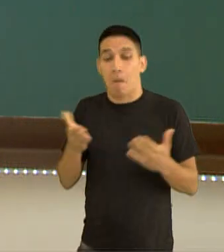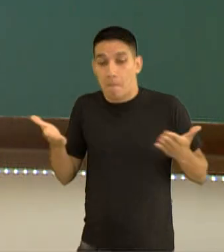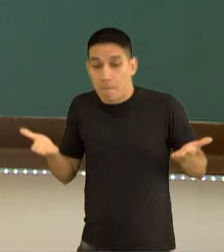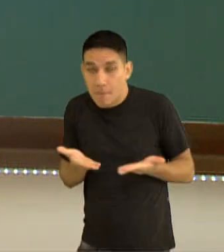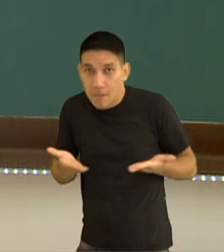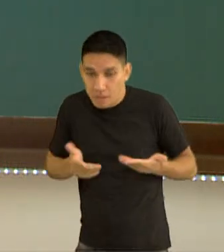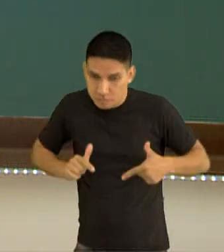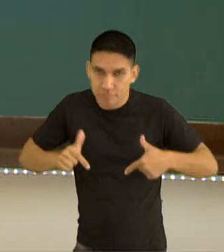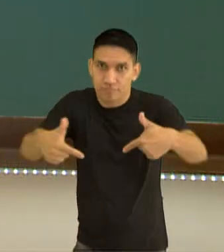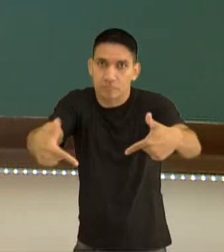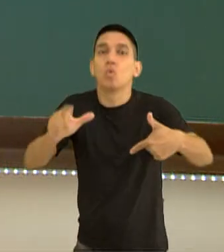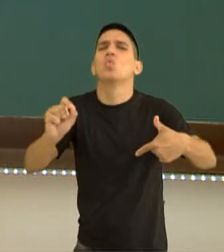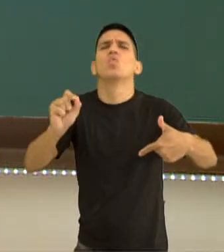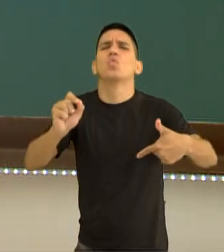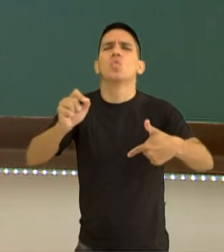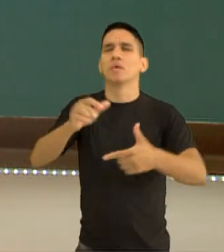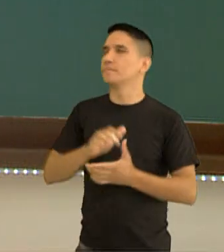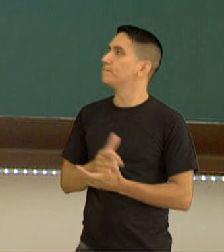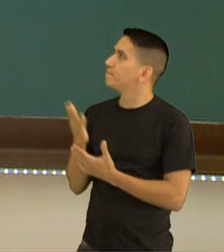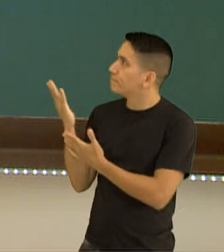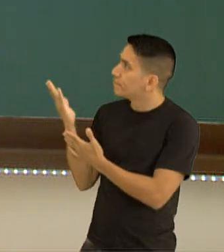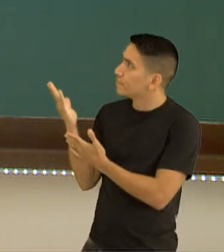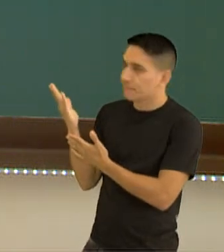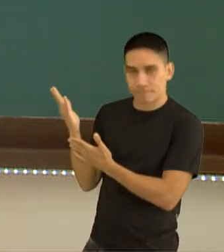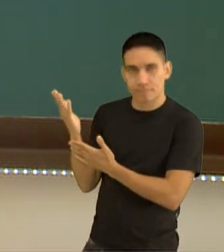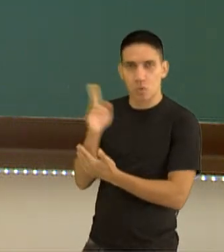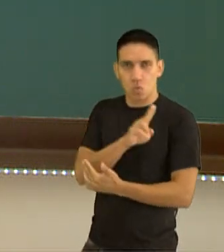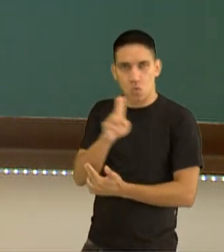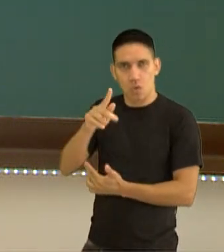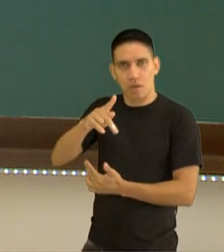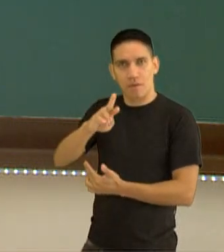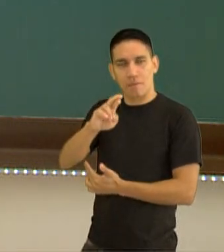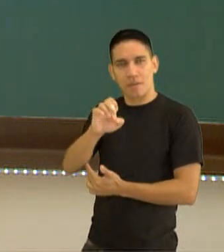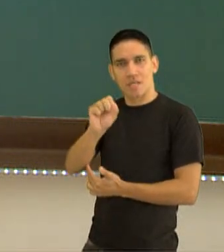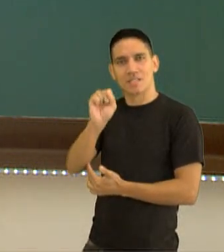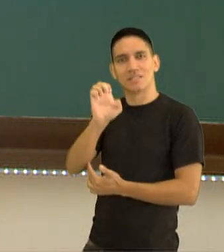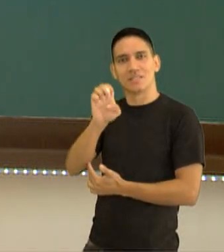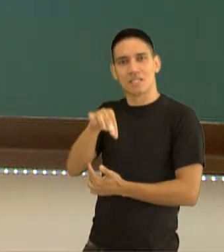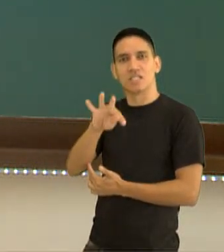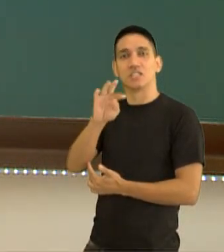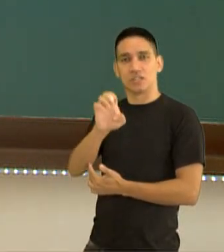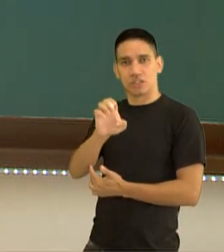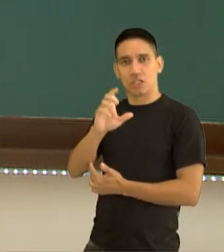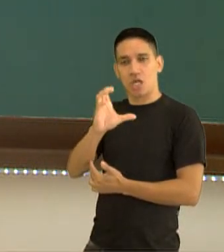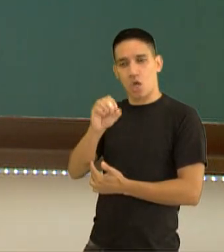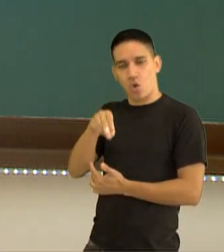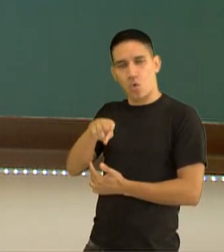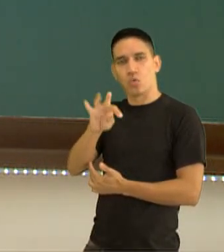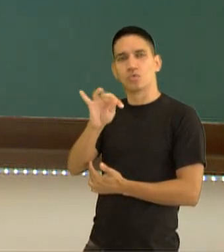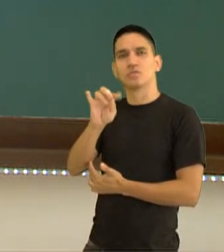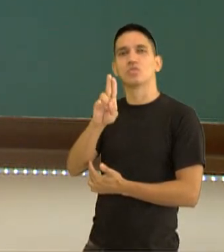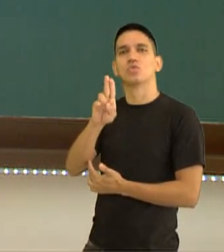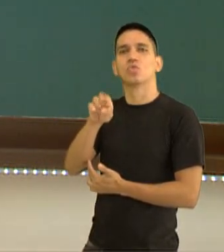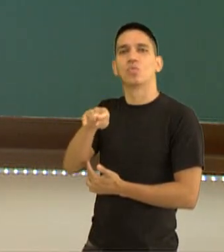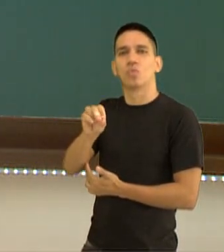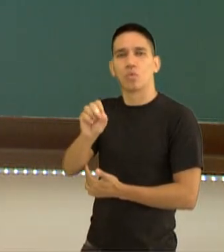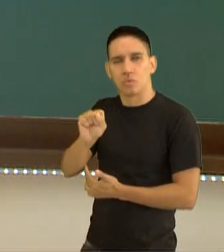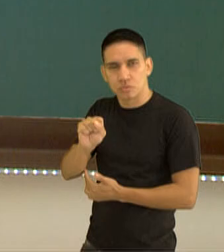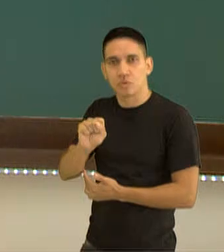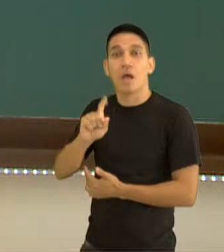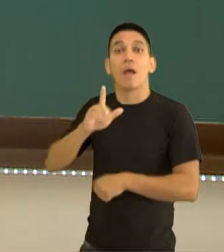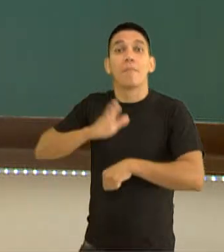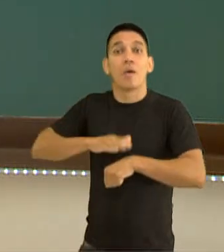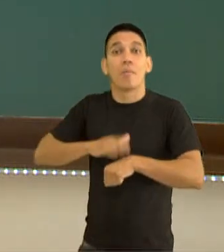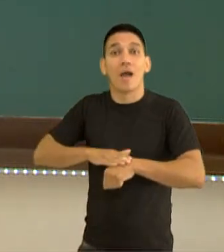present continuous. O presente contínuo, ou present continuous, é usado para expressar ações que estão acontecendo no momento da